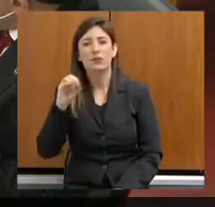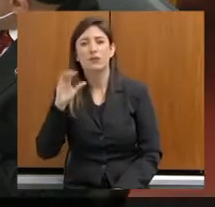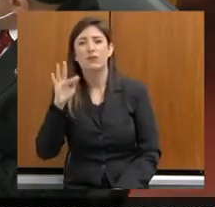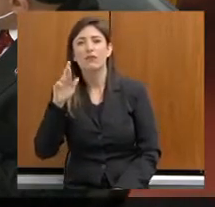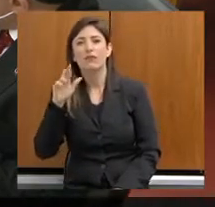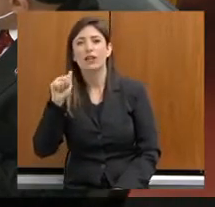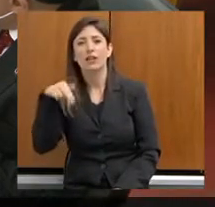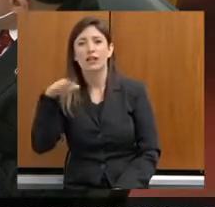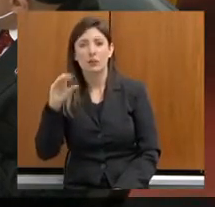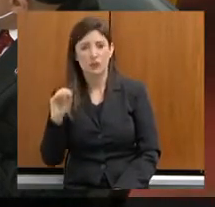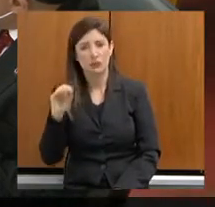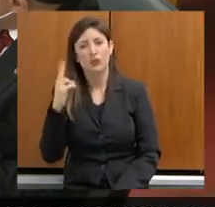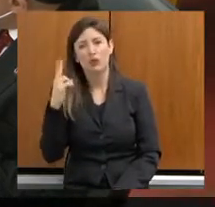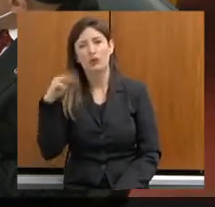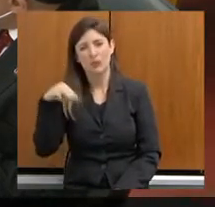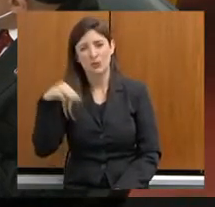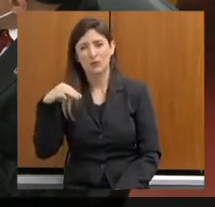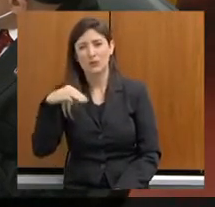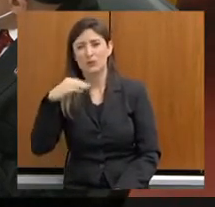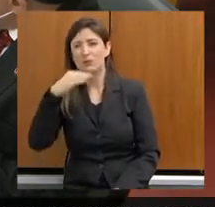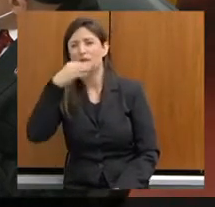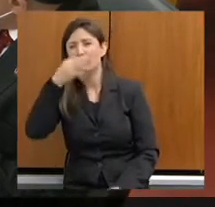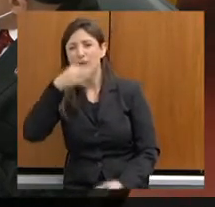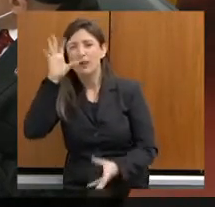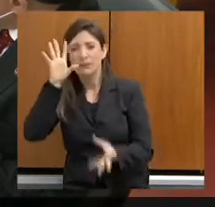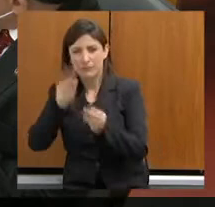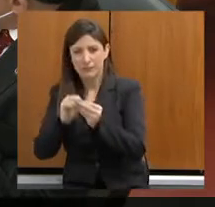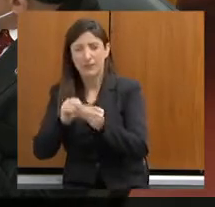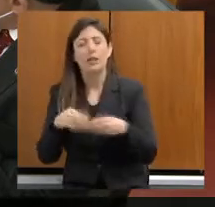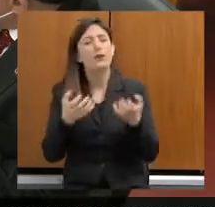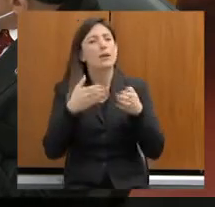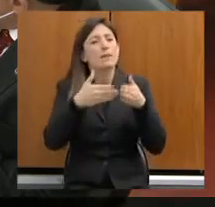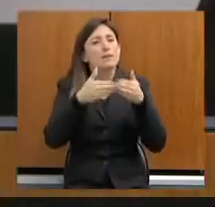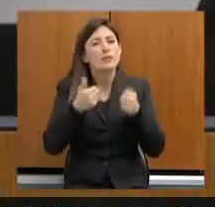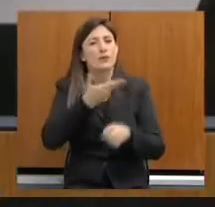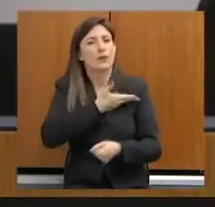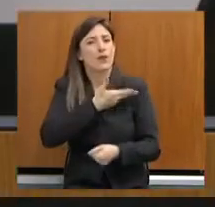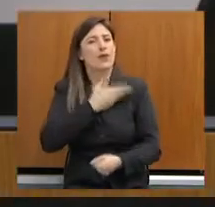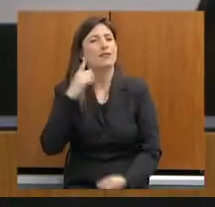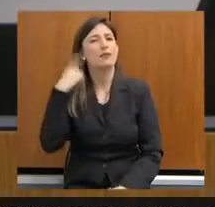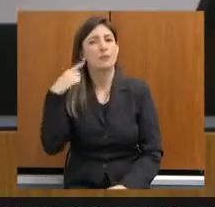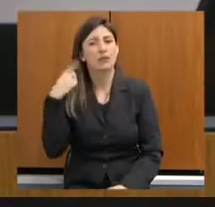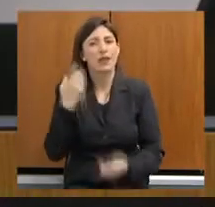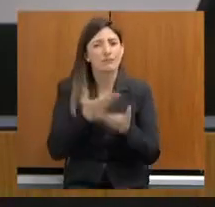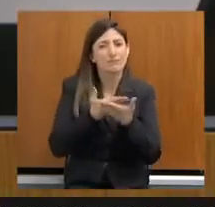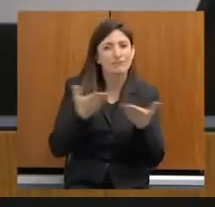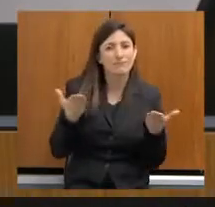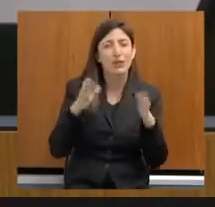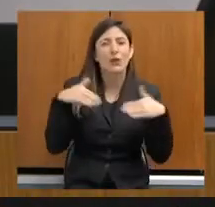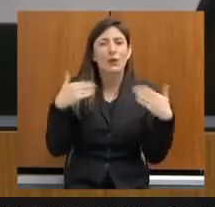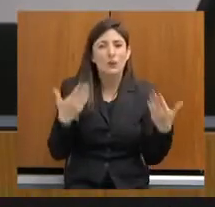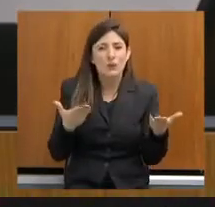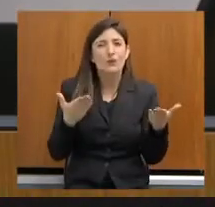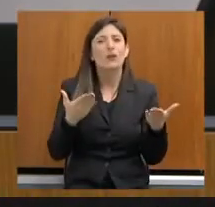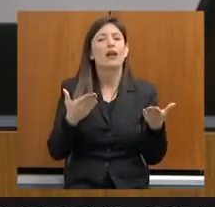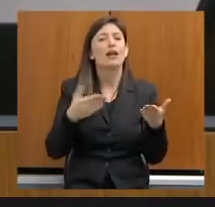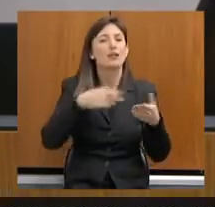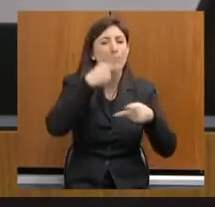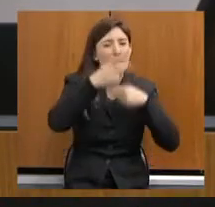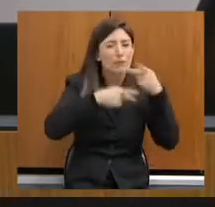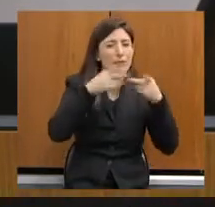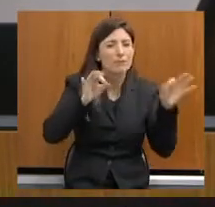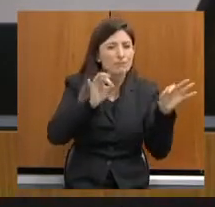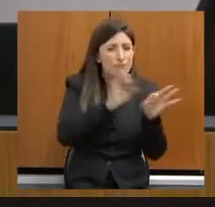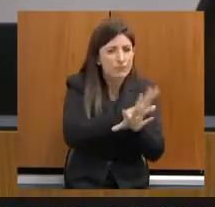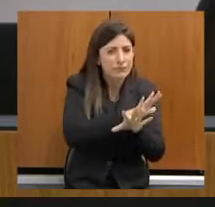considerações finais Eu gostaria de pedir aos colegas deputados que assim que terminar e usar a palavra devolver a presidência